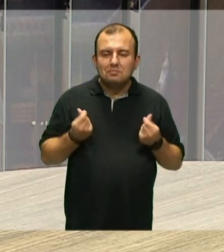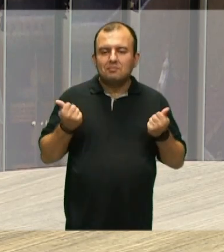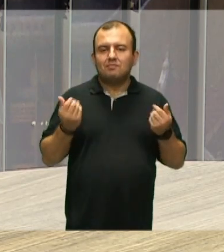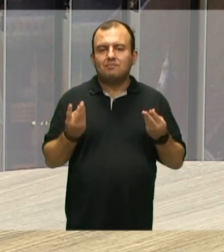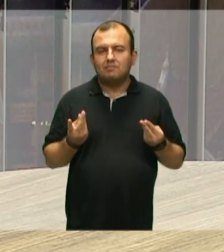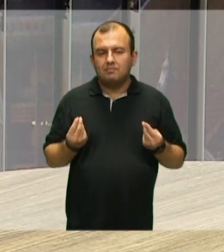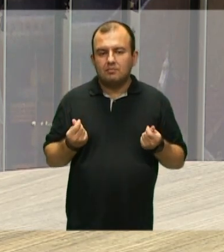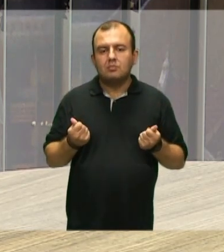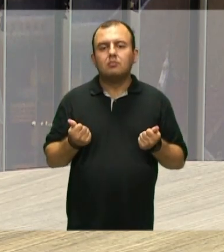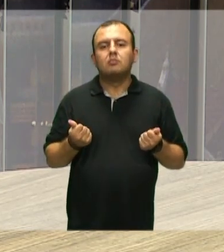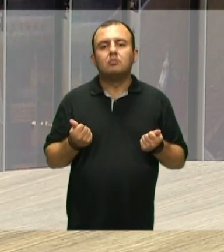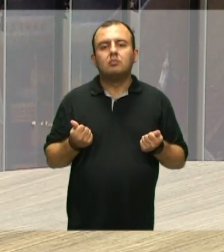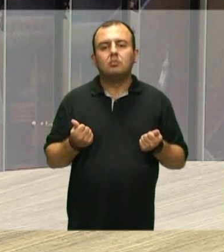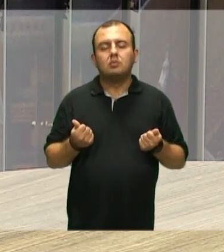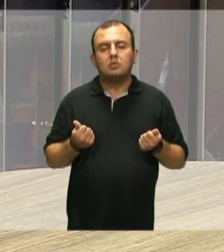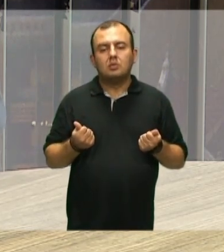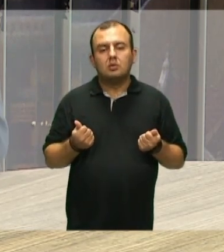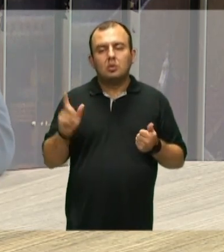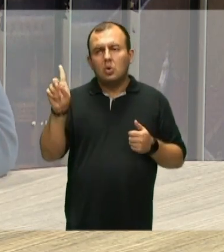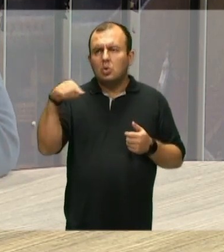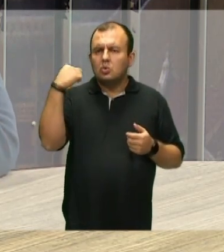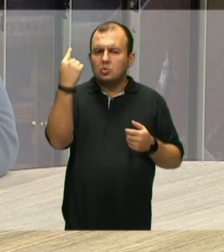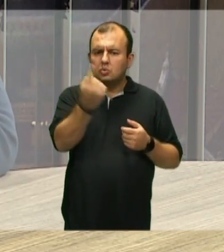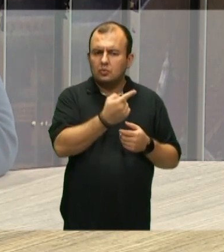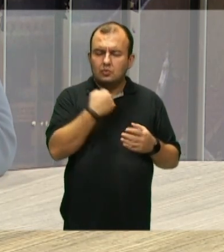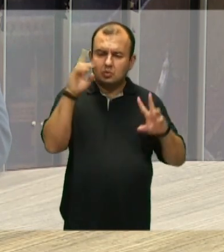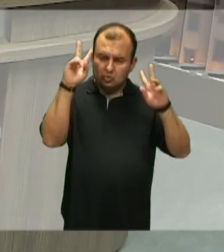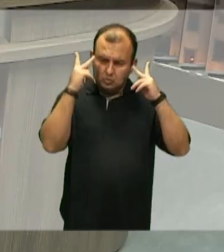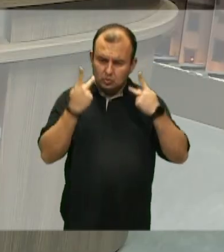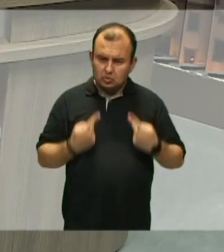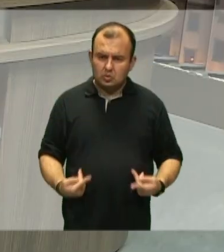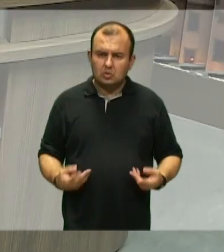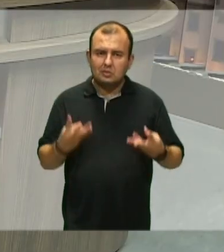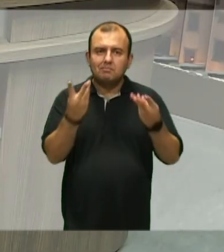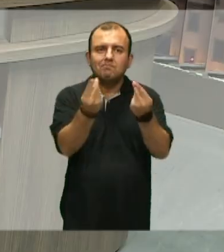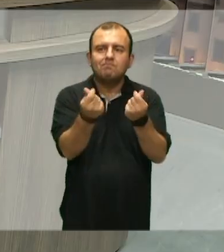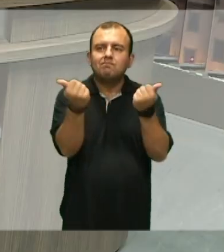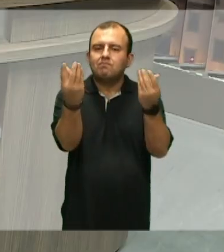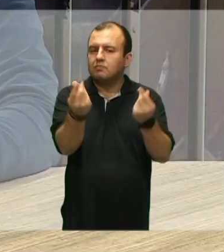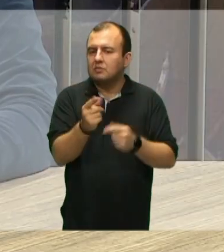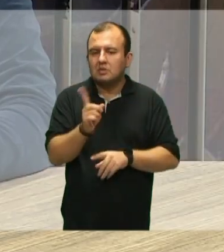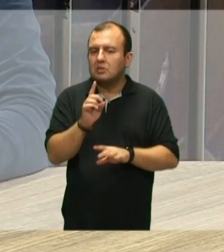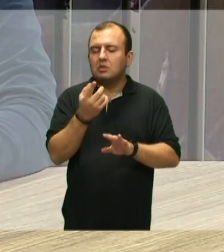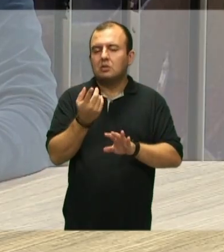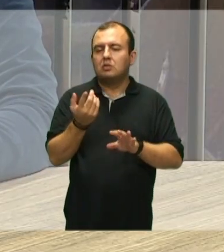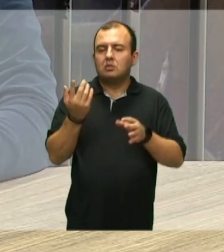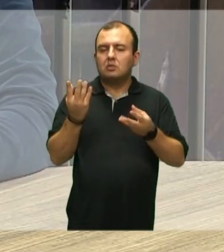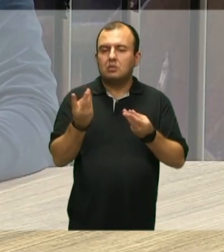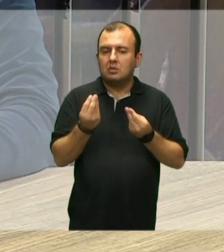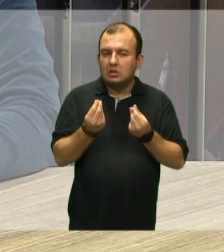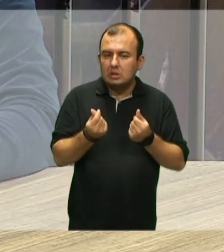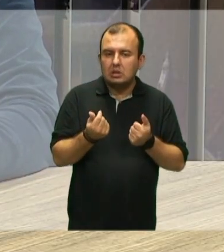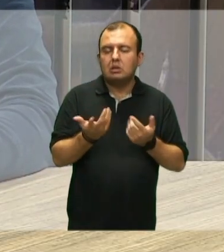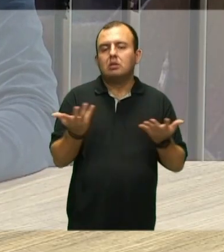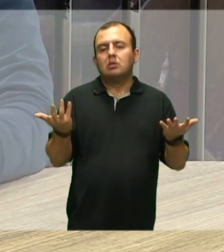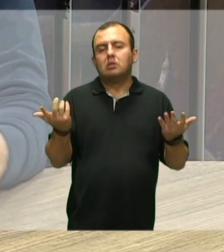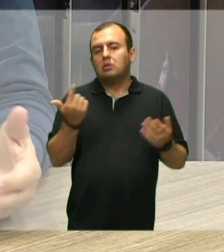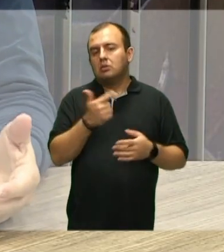sensibilidade, a esse universo do ser humano, que não é palpável, que é mais subjetivo, né? Serve para